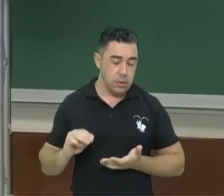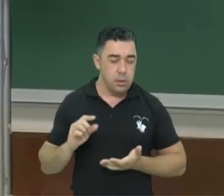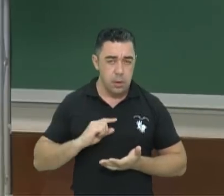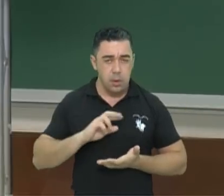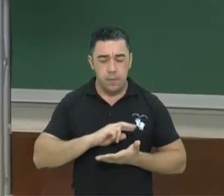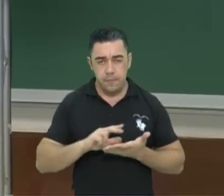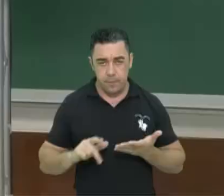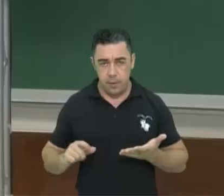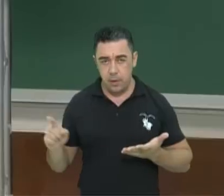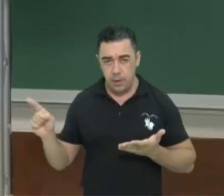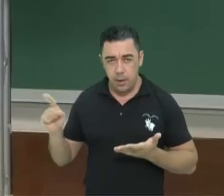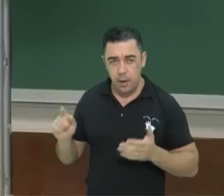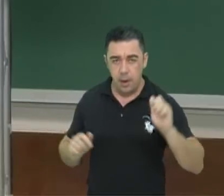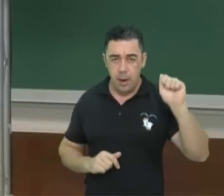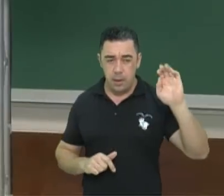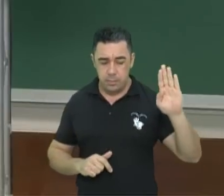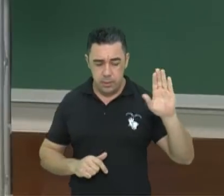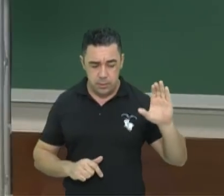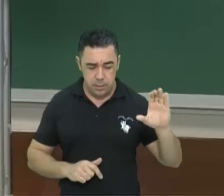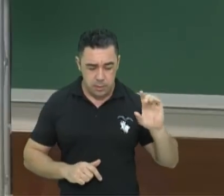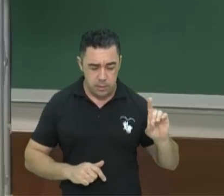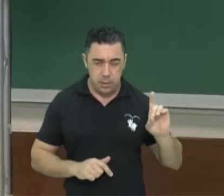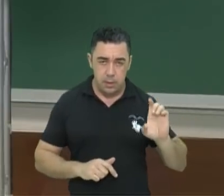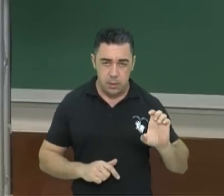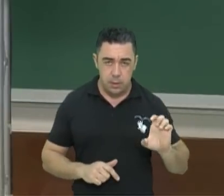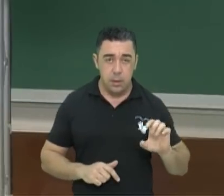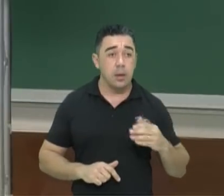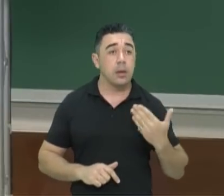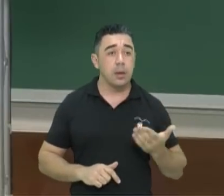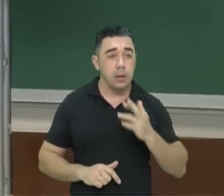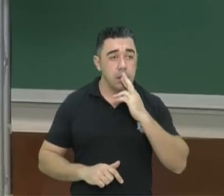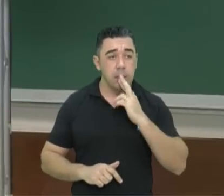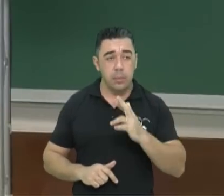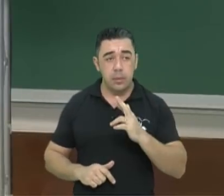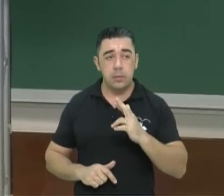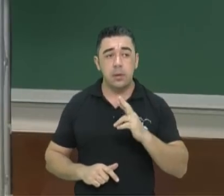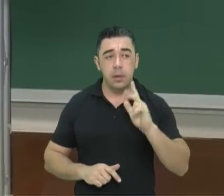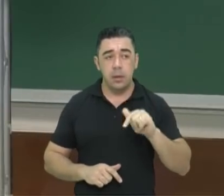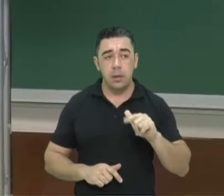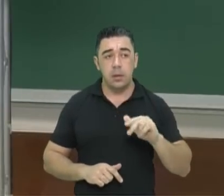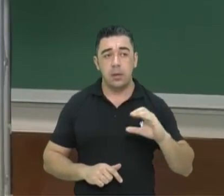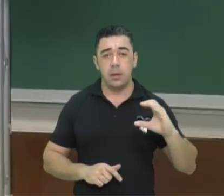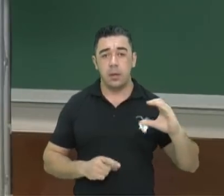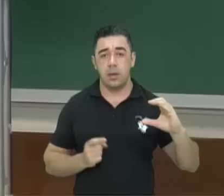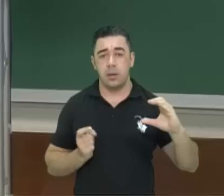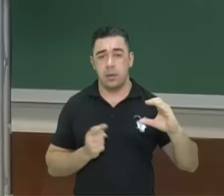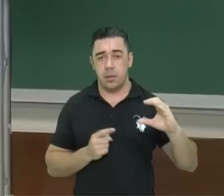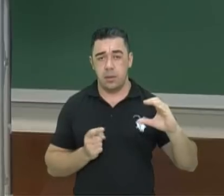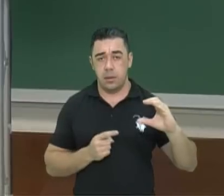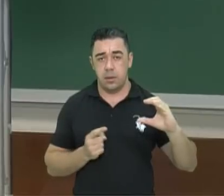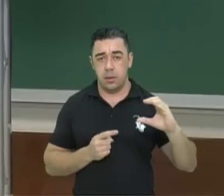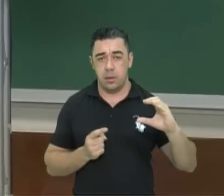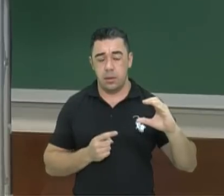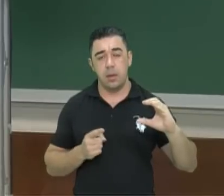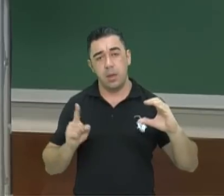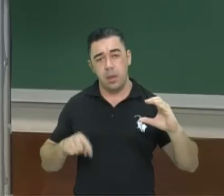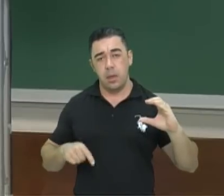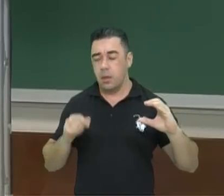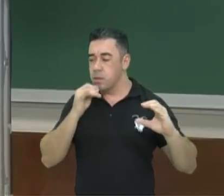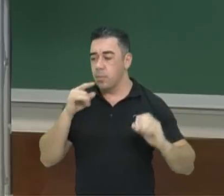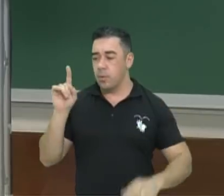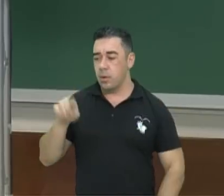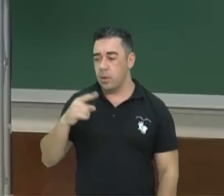opções lá, né, da letra A, B, C e D. Então, a minha resposta correta, se eu estivesse fazendo,